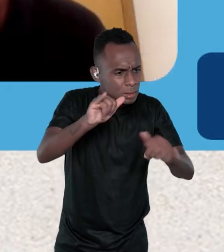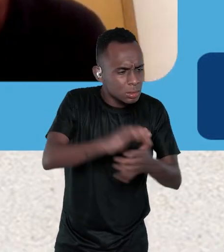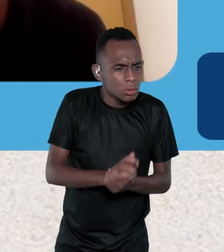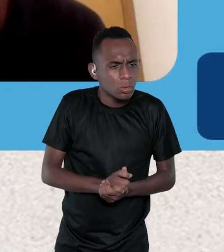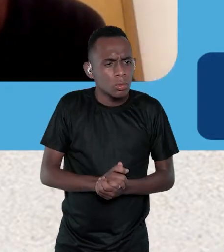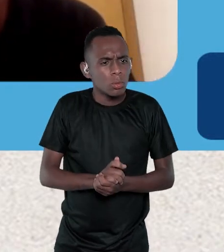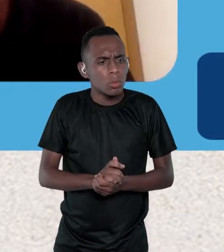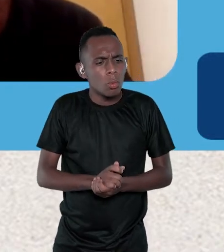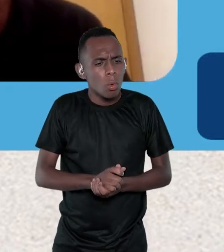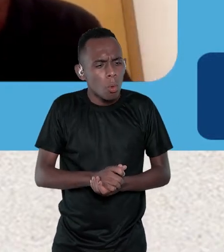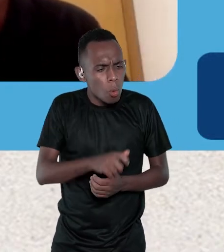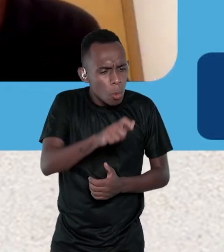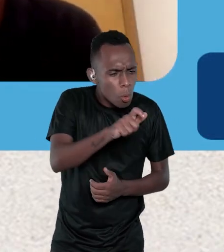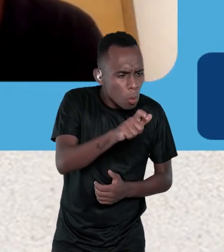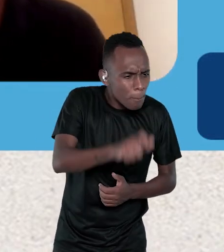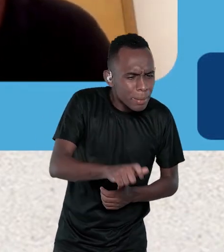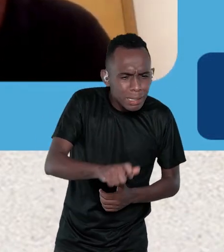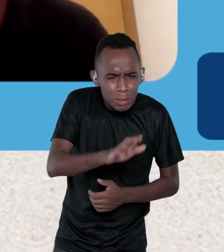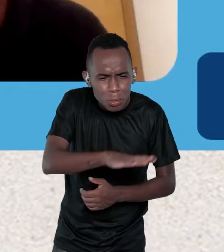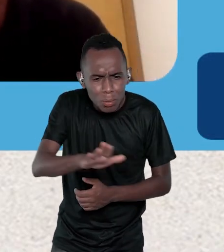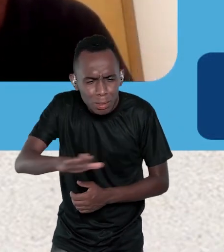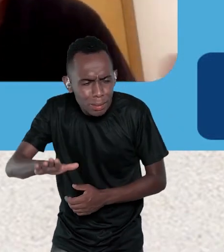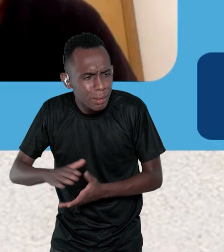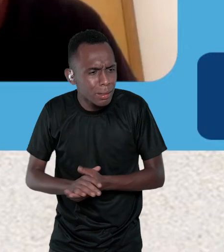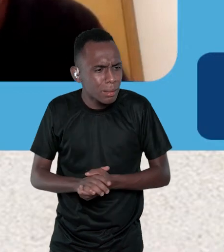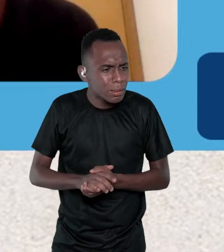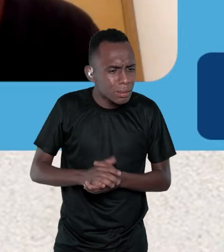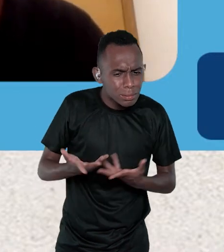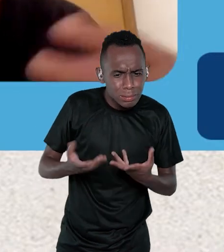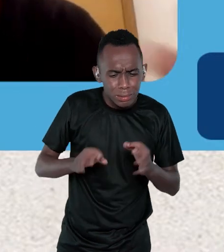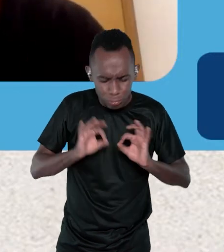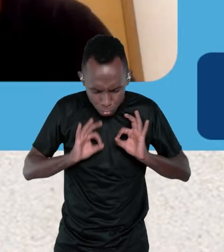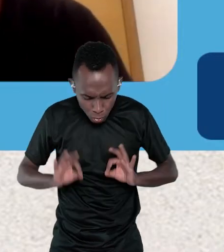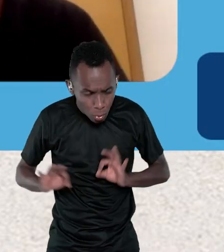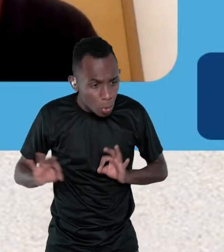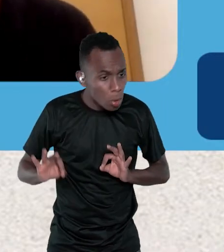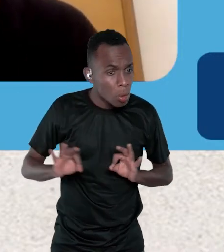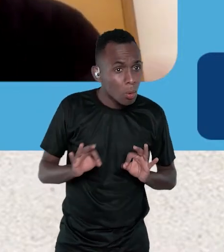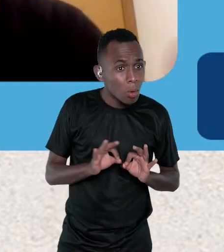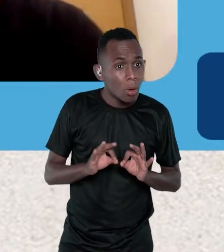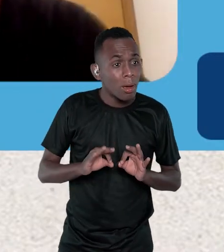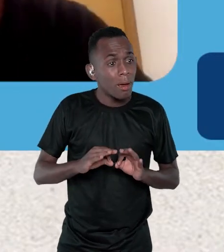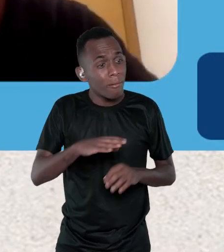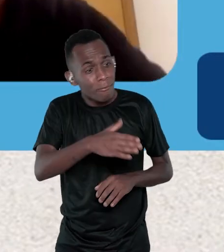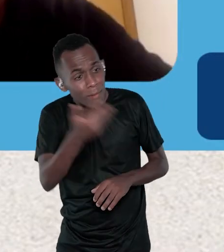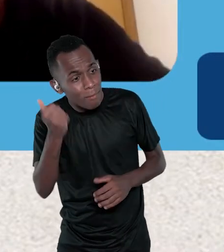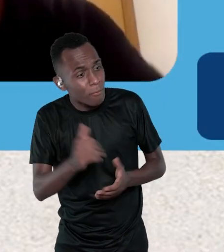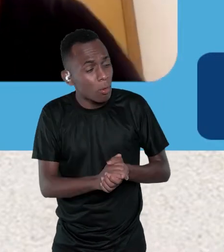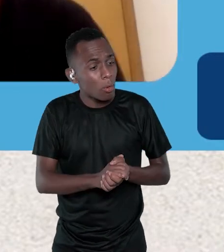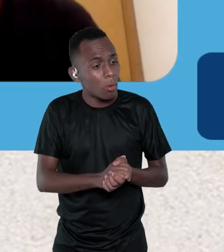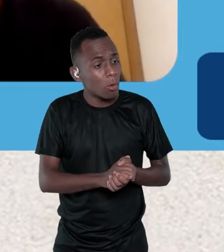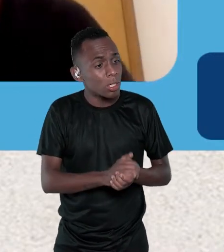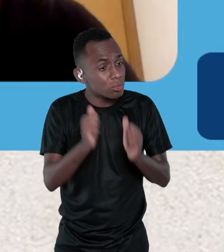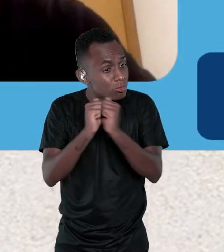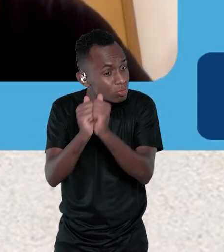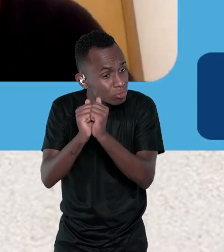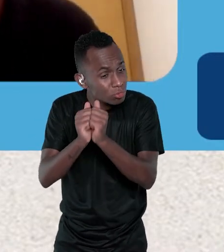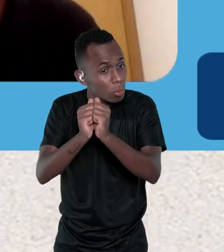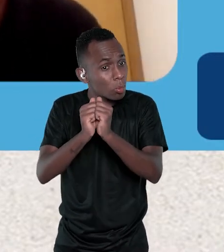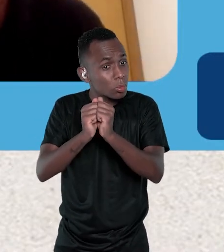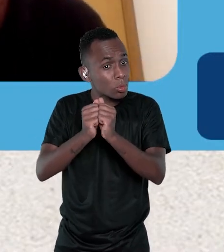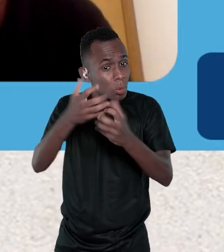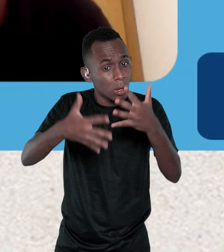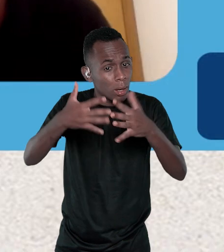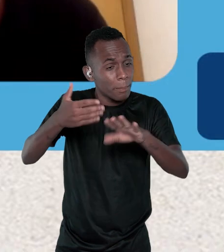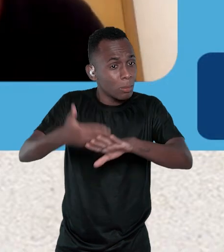um menino moreninho, trajando assim assado, então, por favor, trazê-lo até